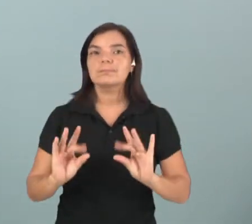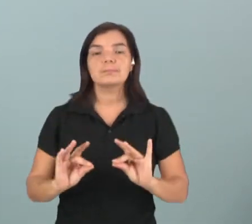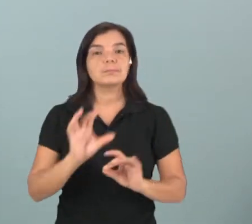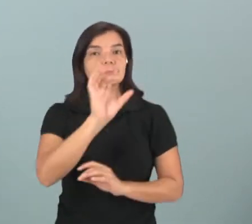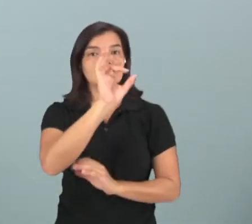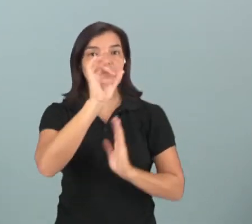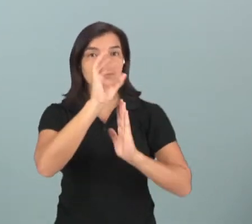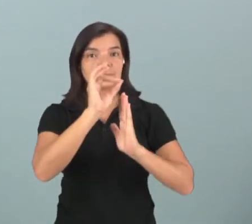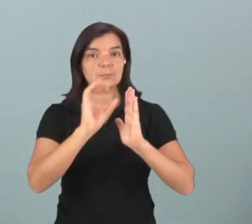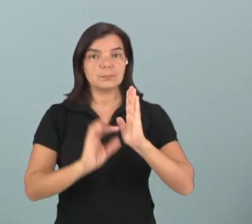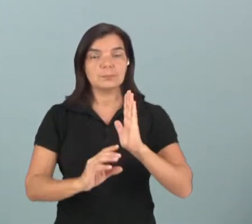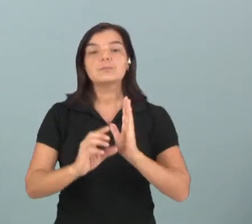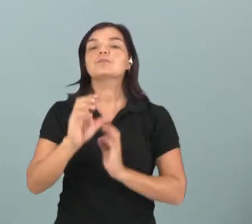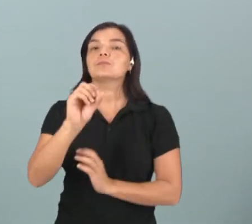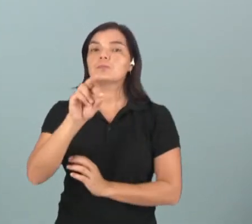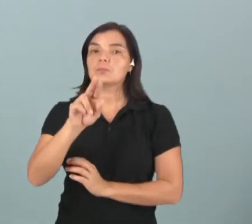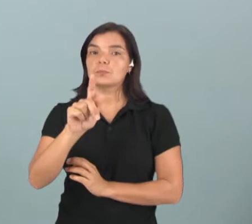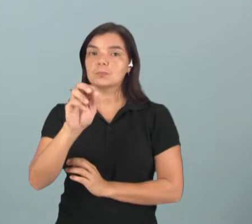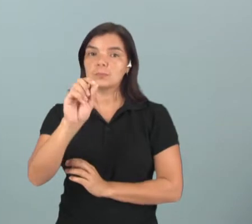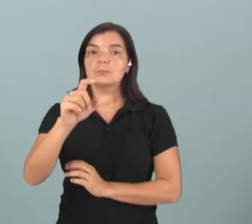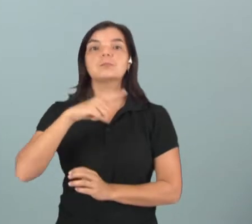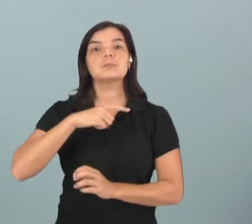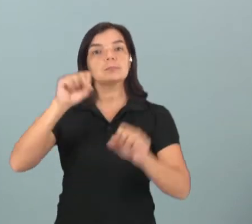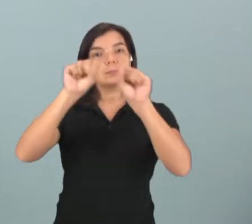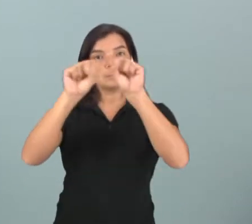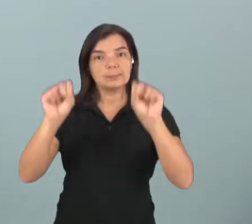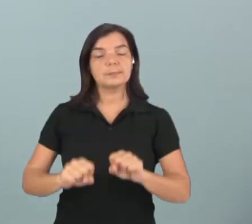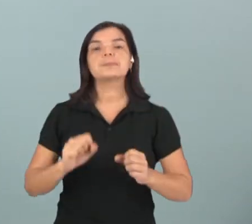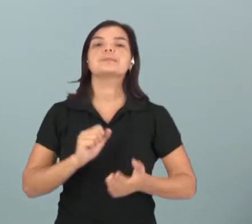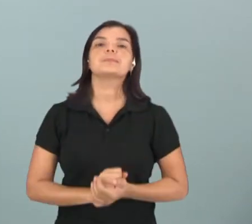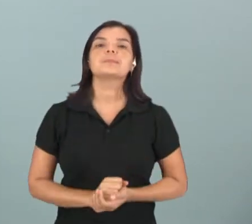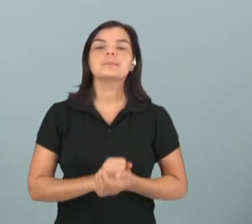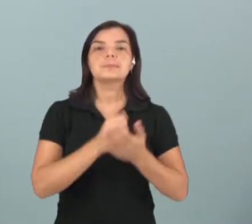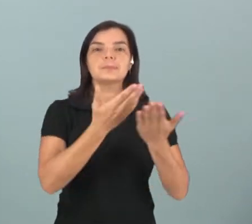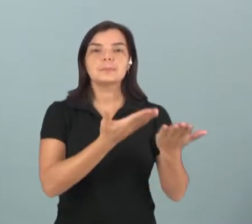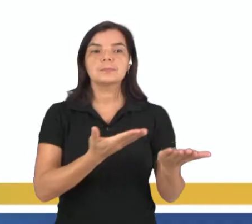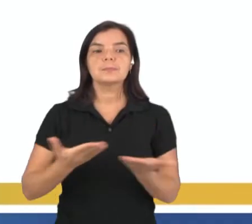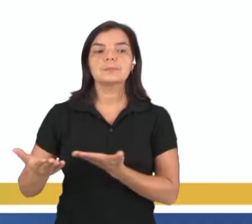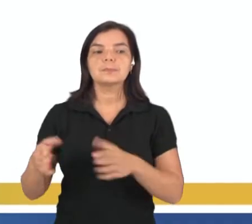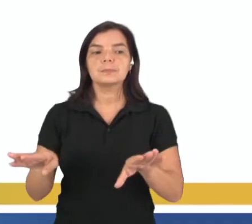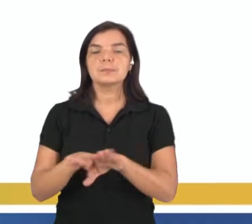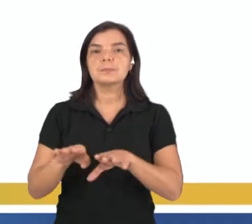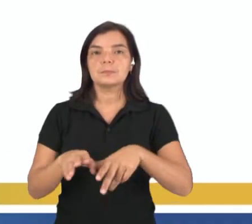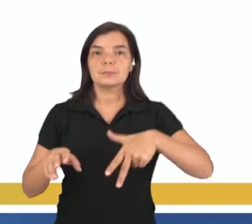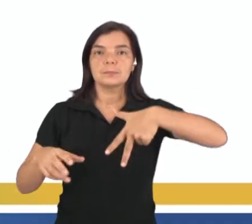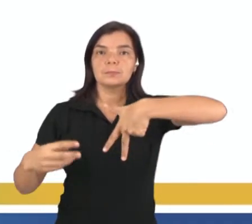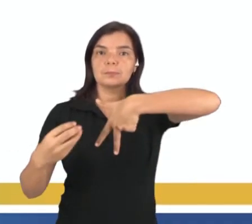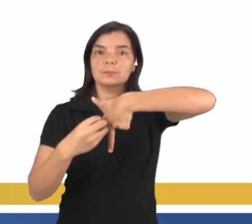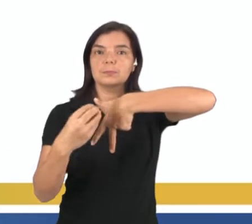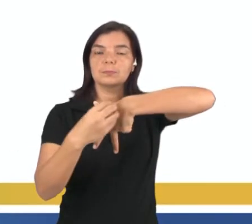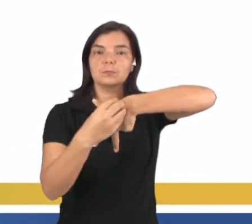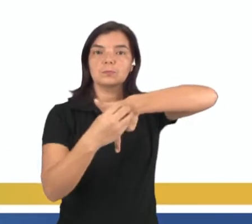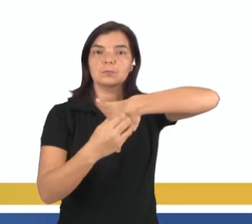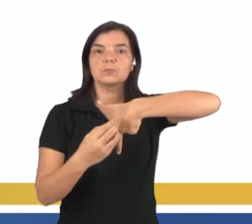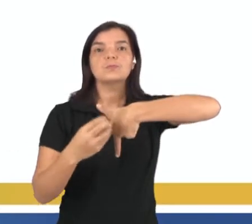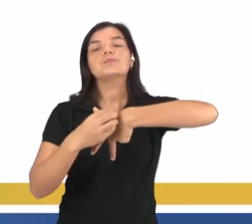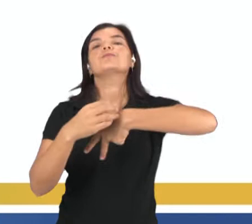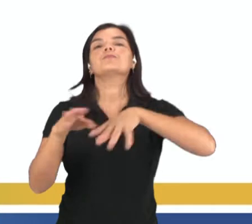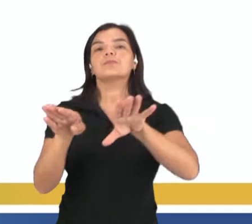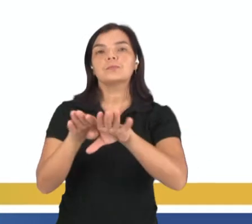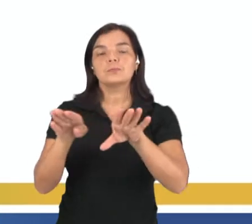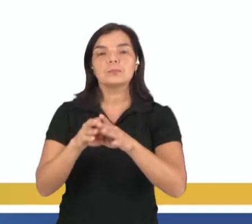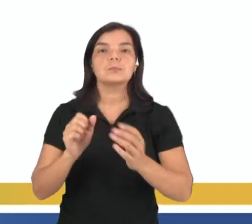sobre cada um dos órgãos que compõem esse sistema. Vamos lá, vamos começar falando sobre as principais